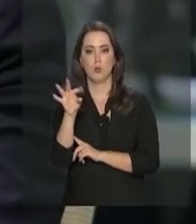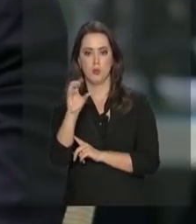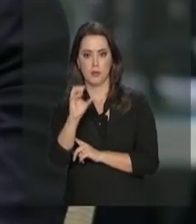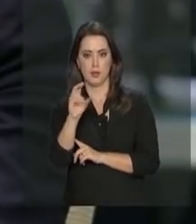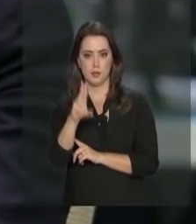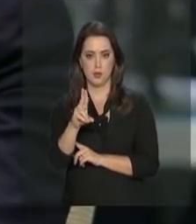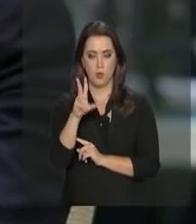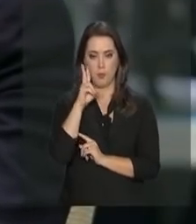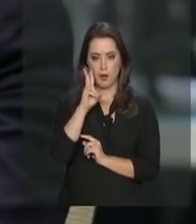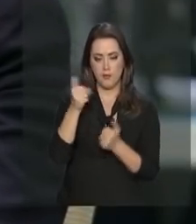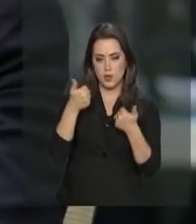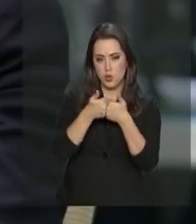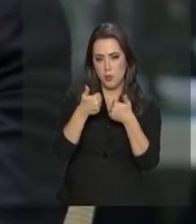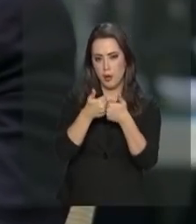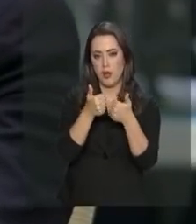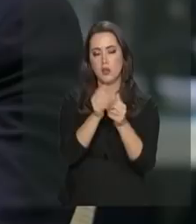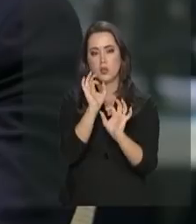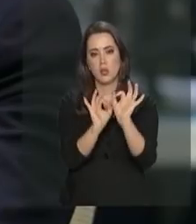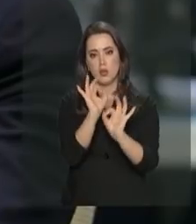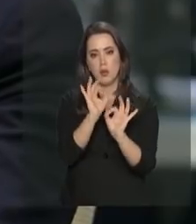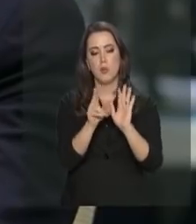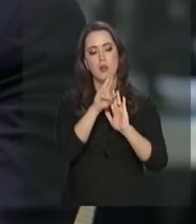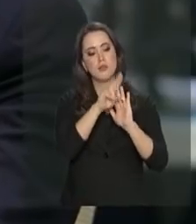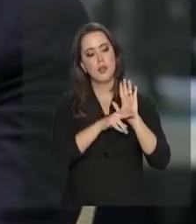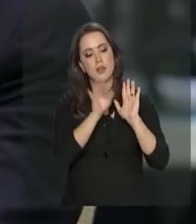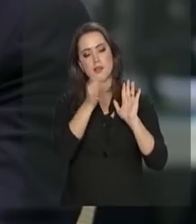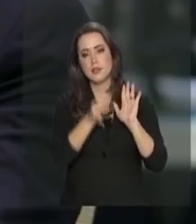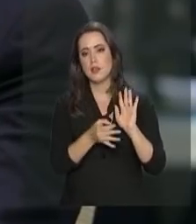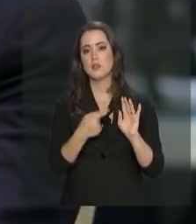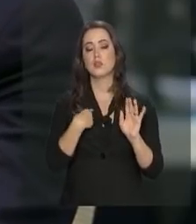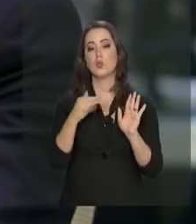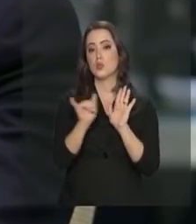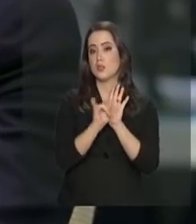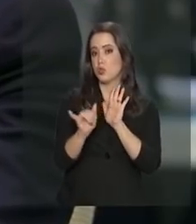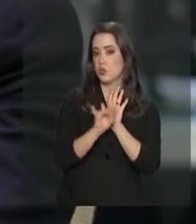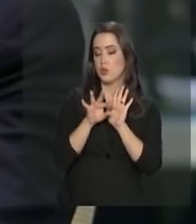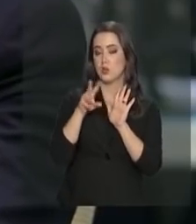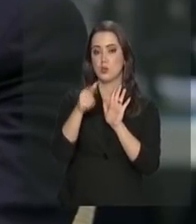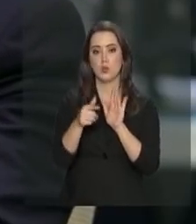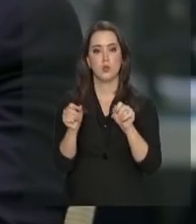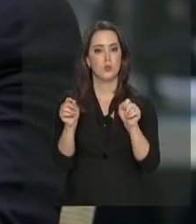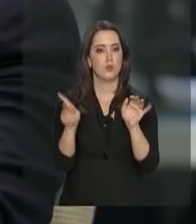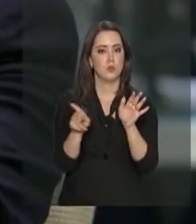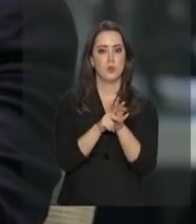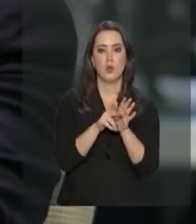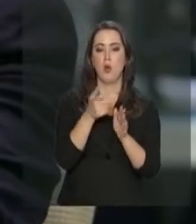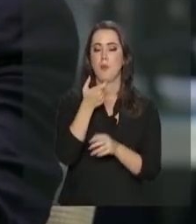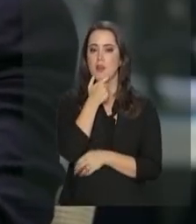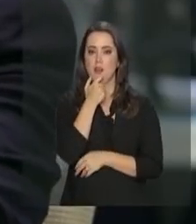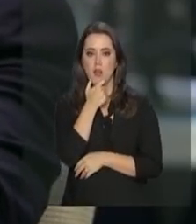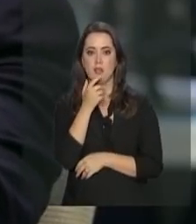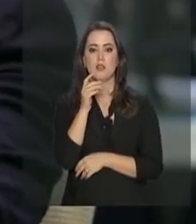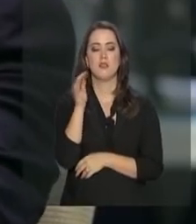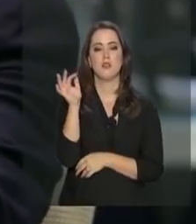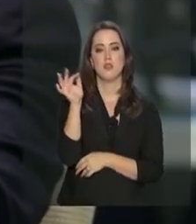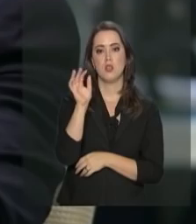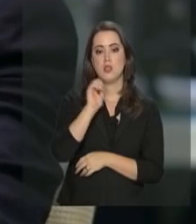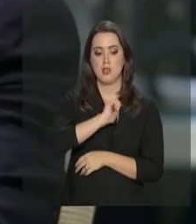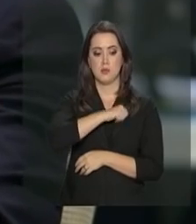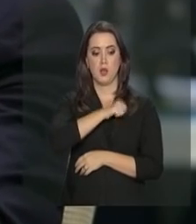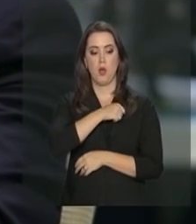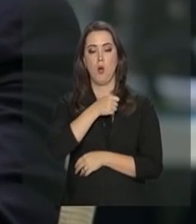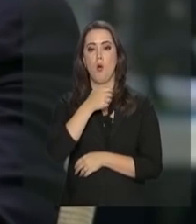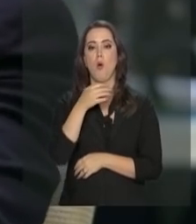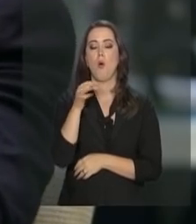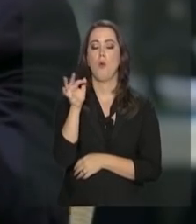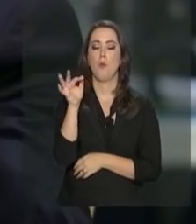acompanhar e nos ajudar a definir as regras os editais eram todos feitos em inglês francês e inglês espanhol e português